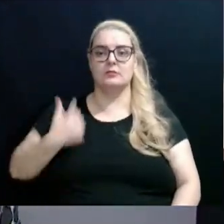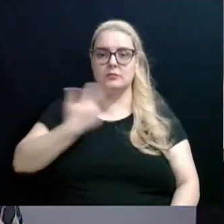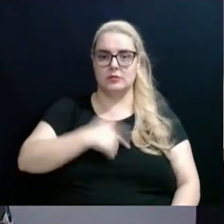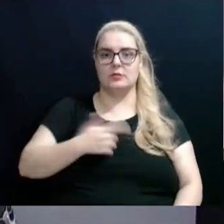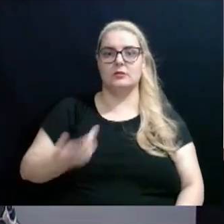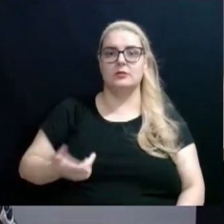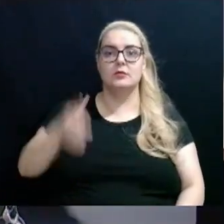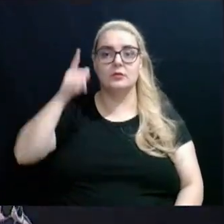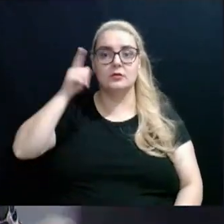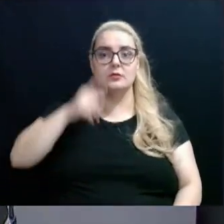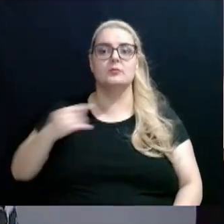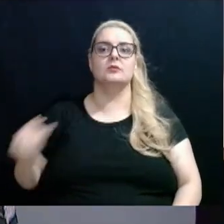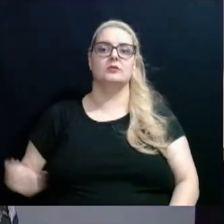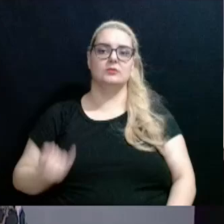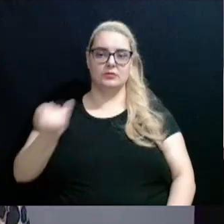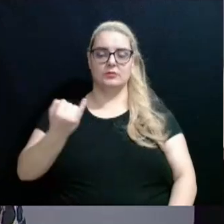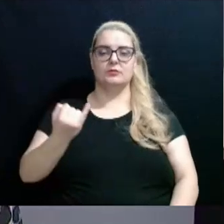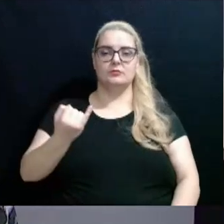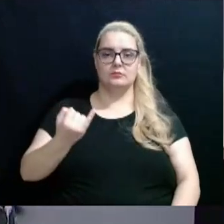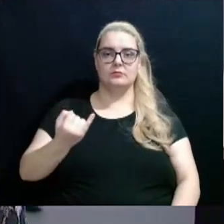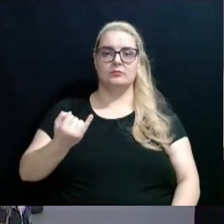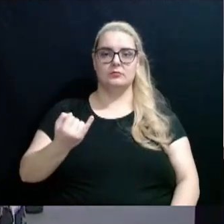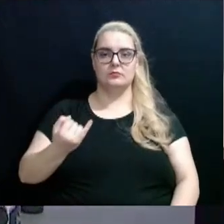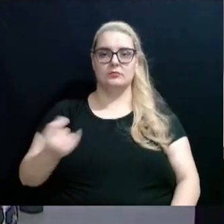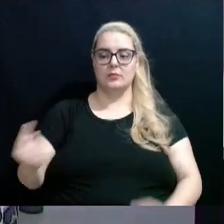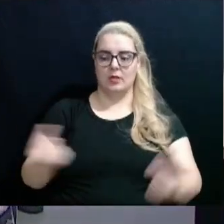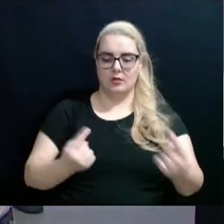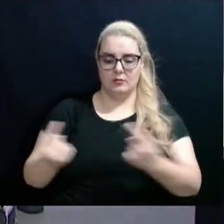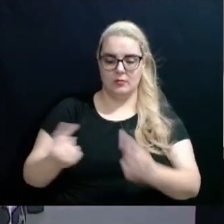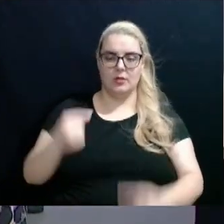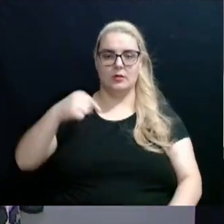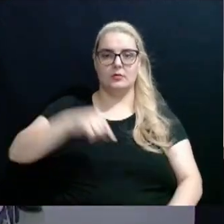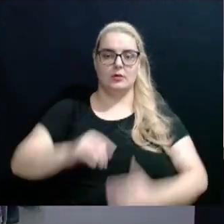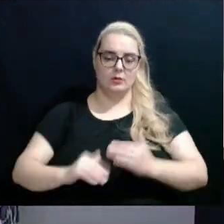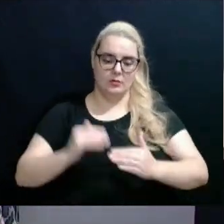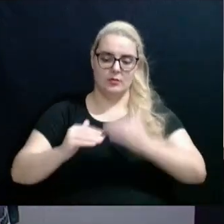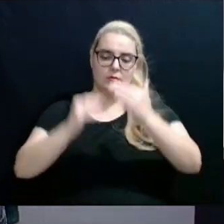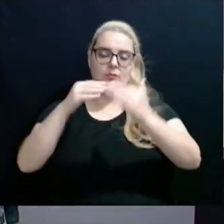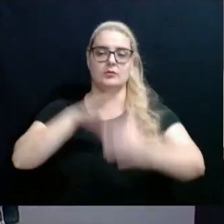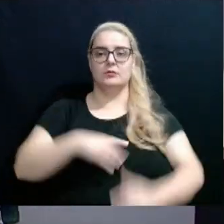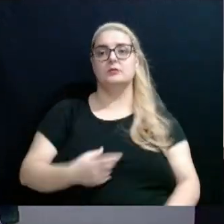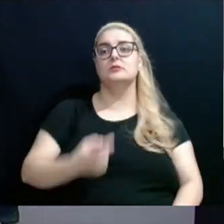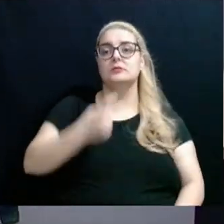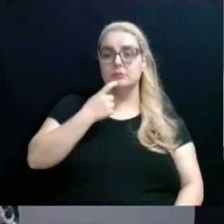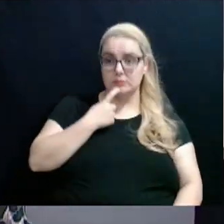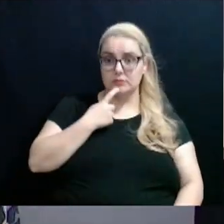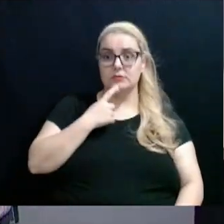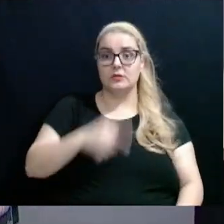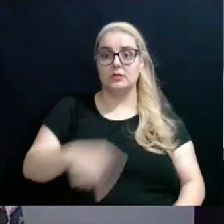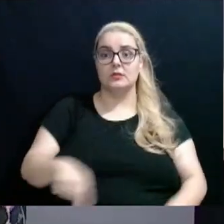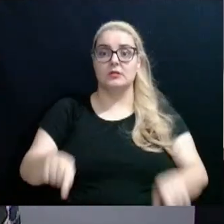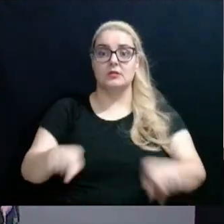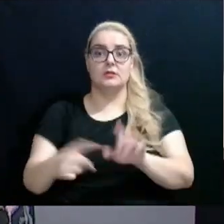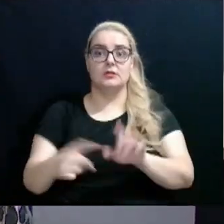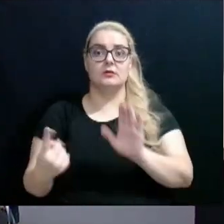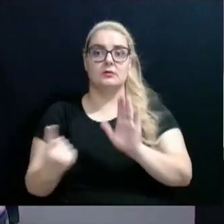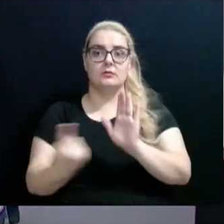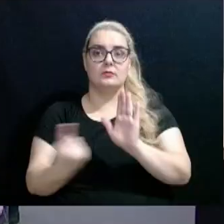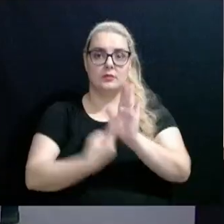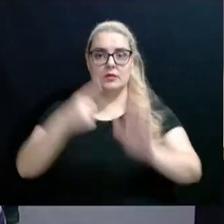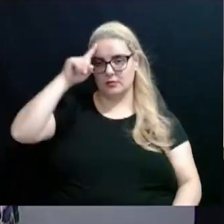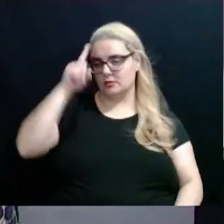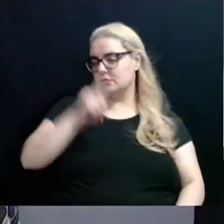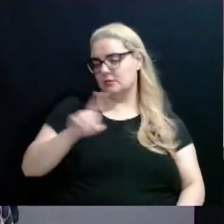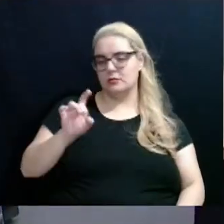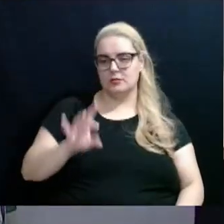a importância e a grandeza para aqueles que vieram até aqui, construíram a cidade de Campinas e também marcar a data não só como sendo mais